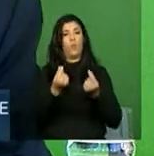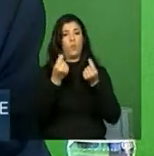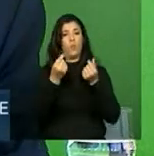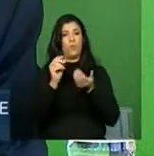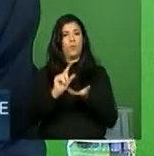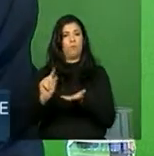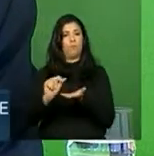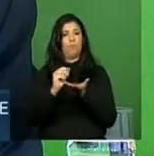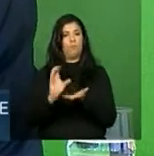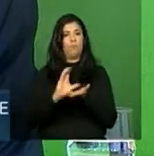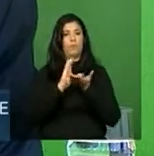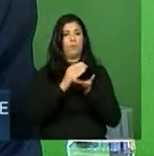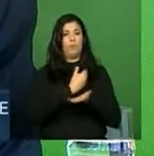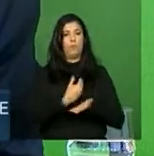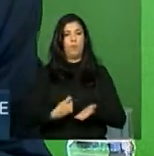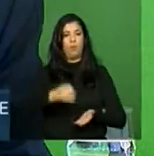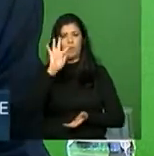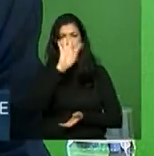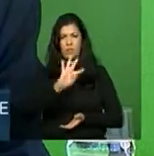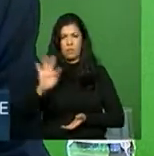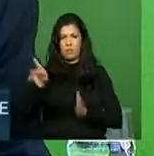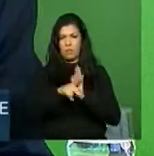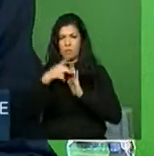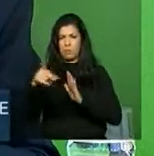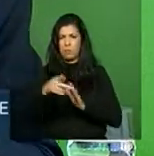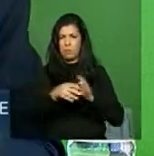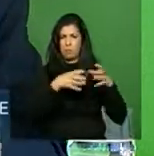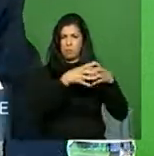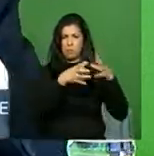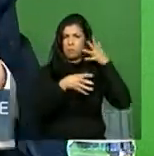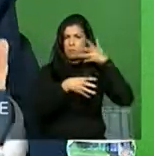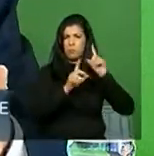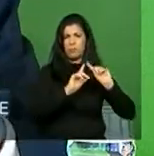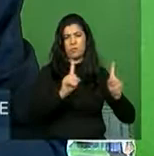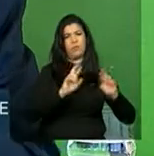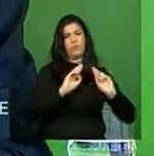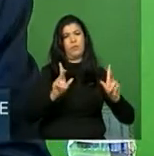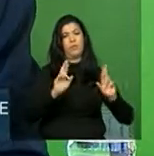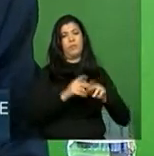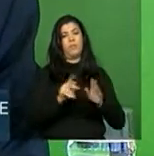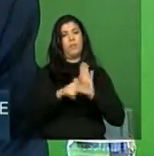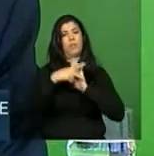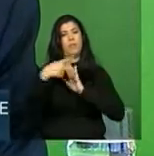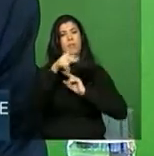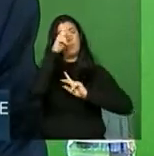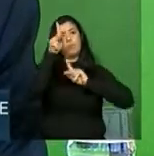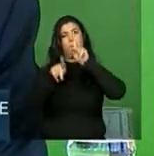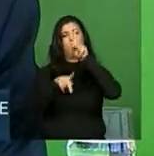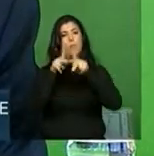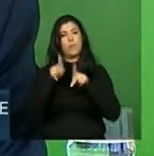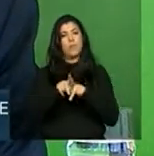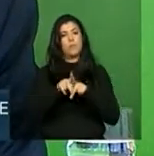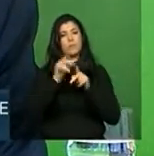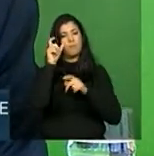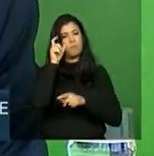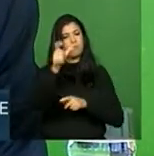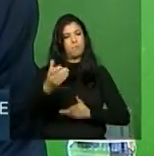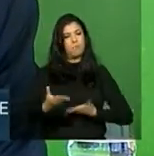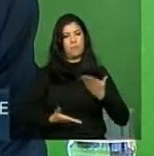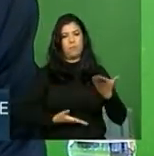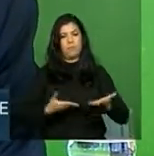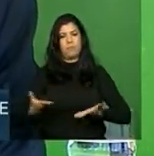também não é de outro partido é do contribuinte é pra ser colocado alocado a